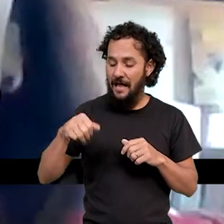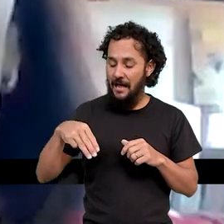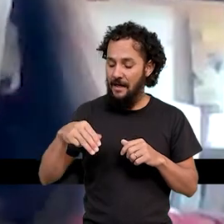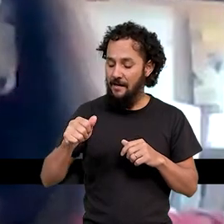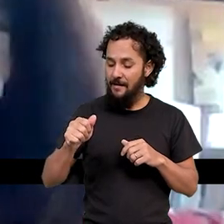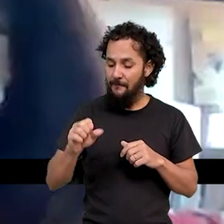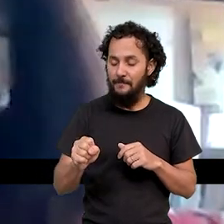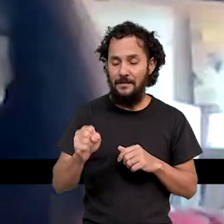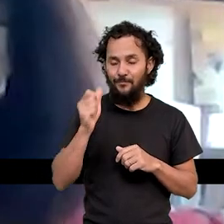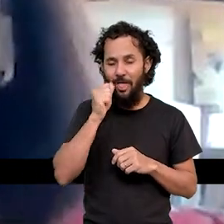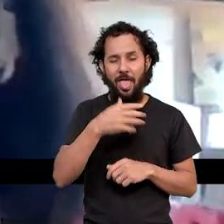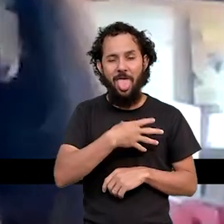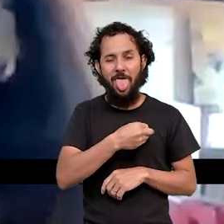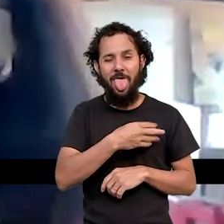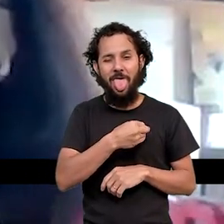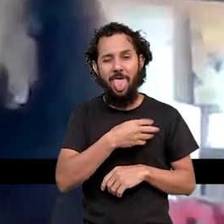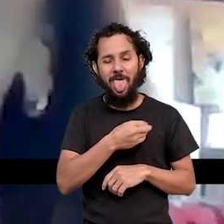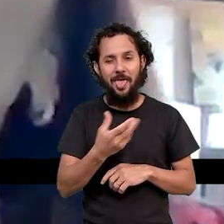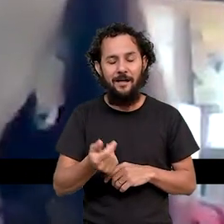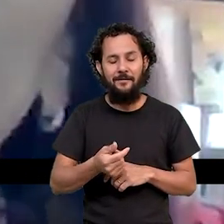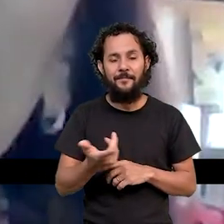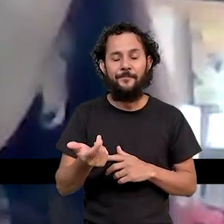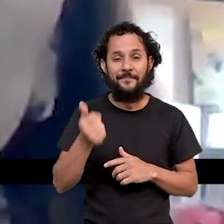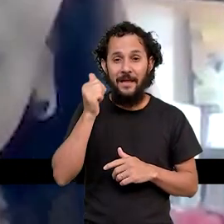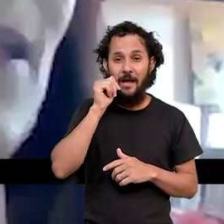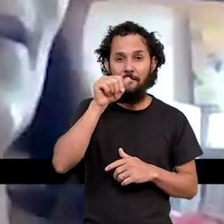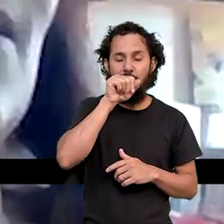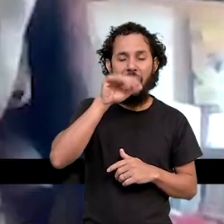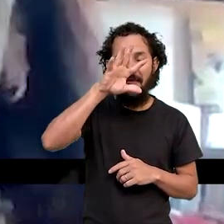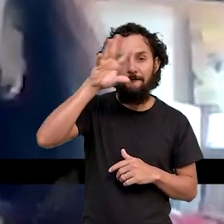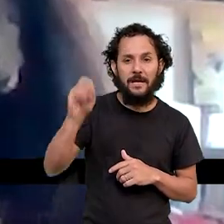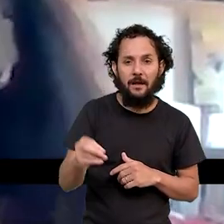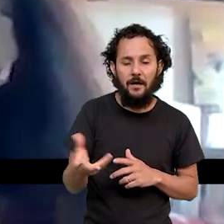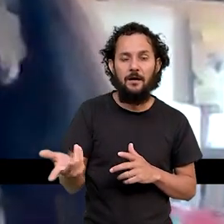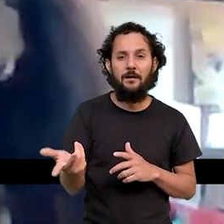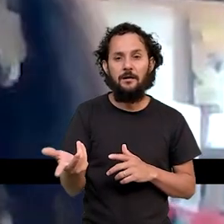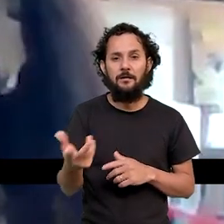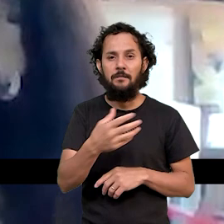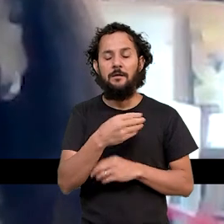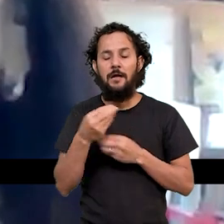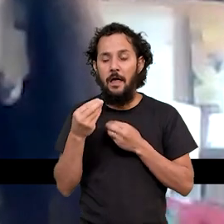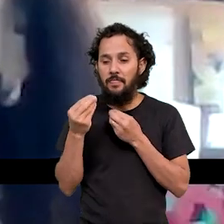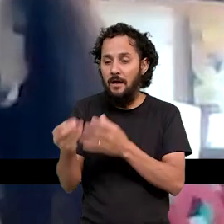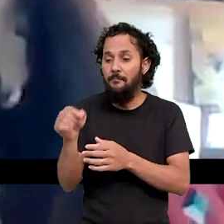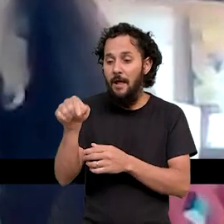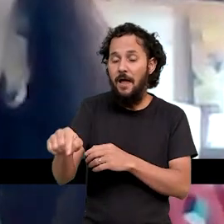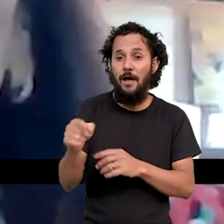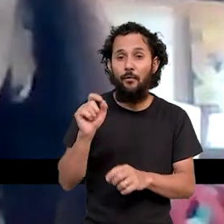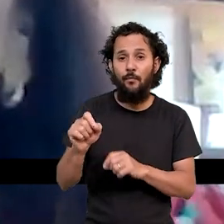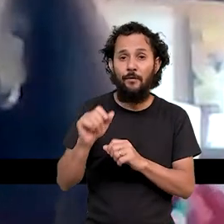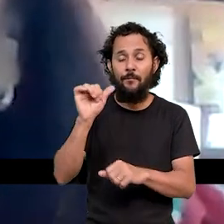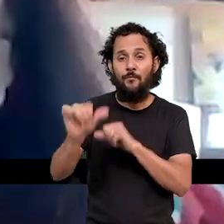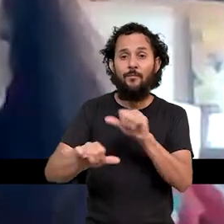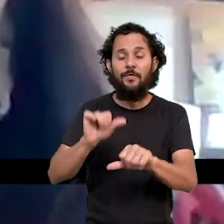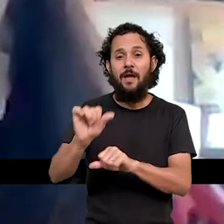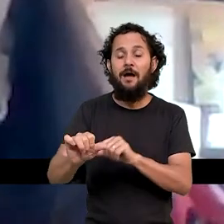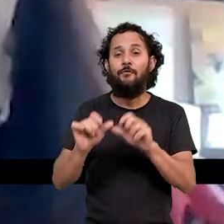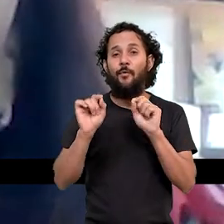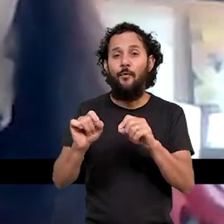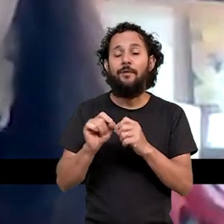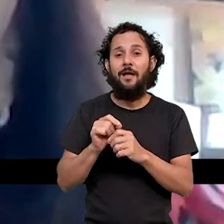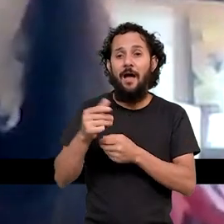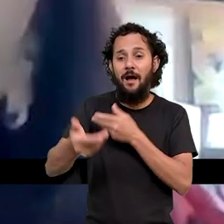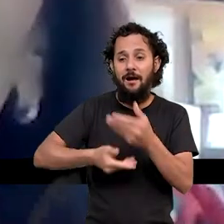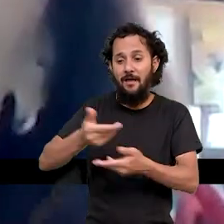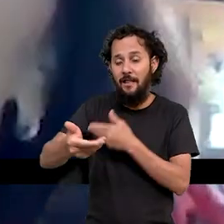amas de leite, às mães, as chamadas mães africanas, às amas de leite, que modificavam assim,